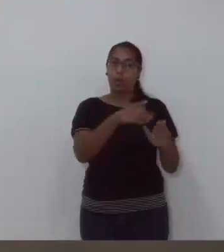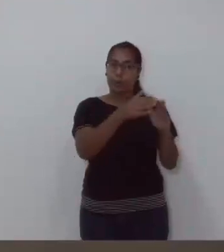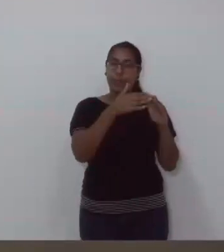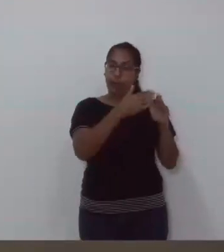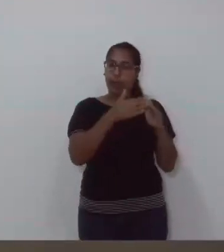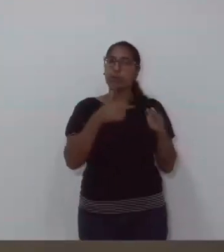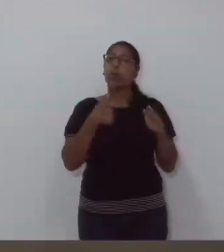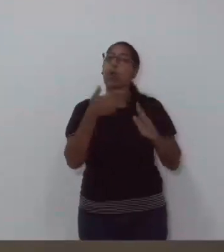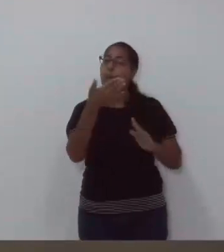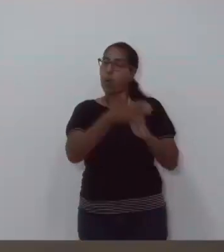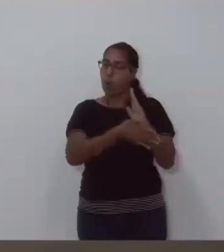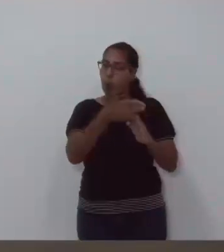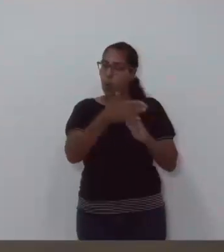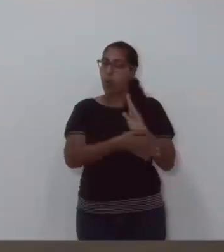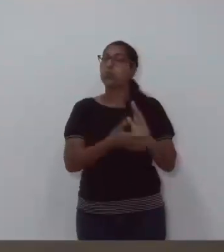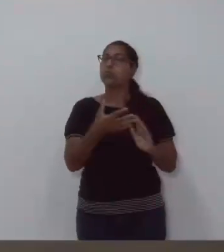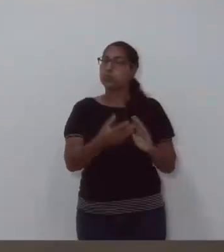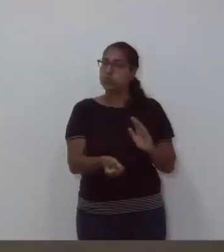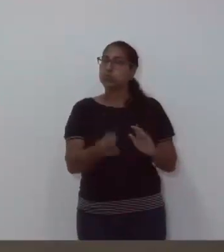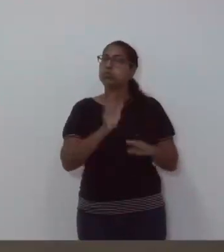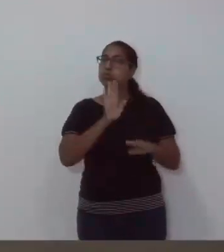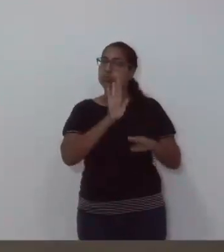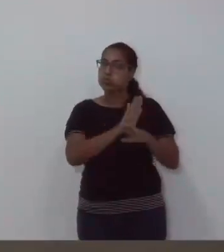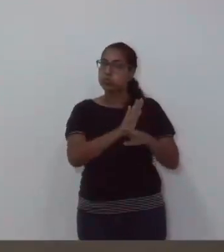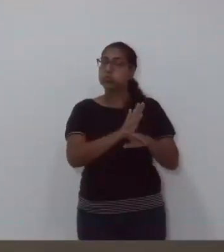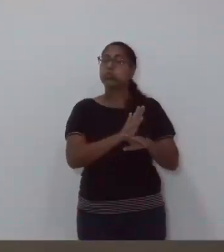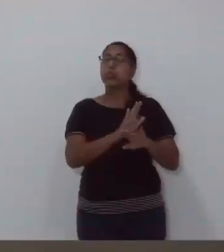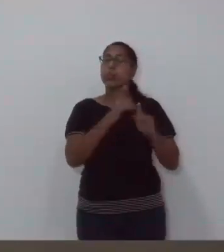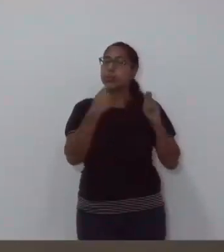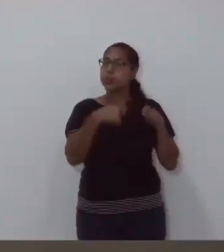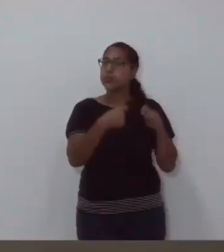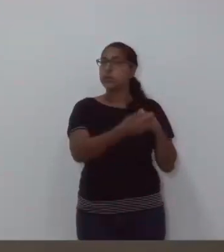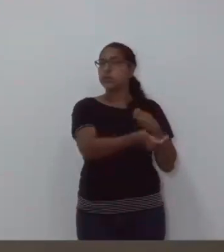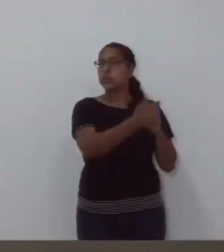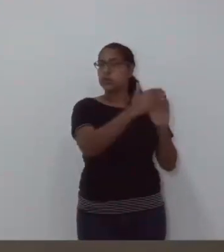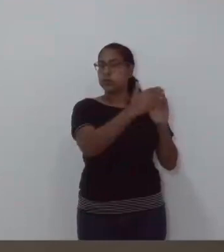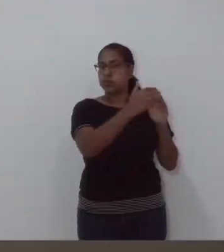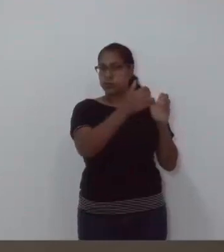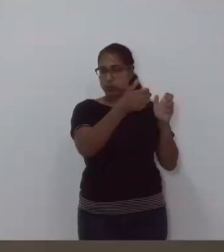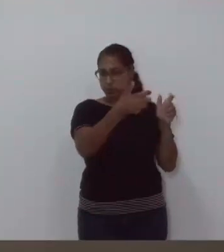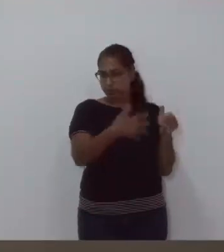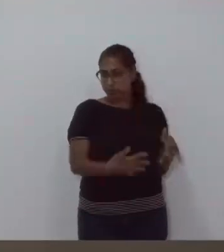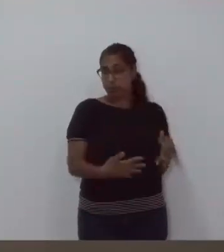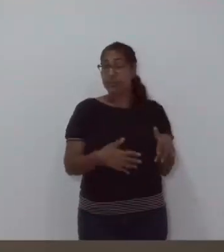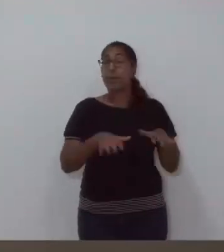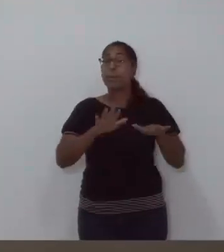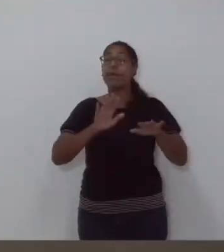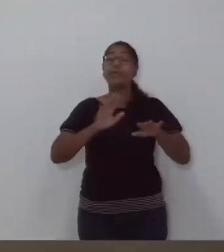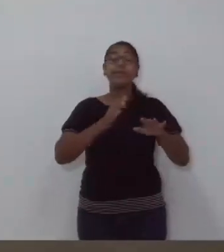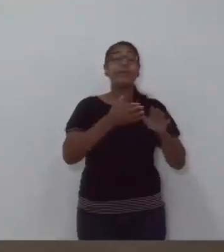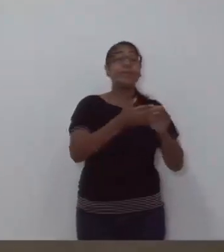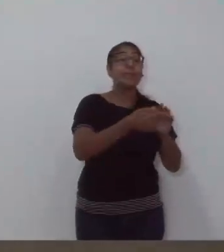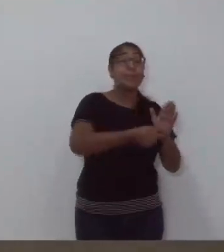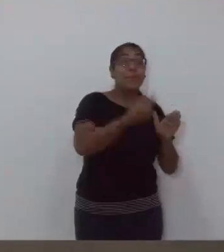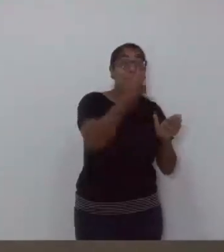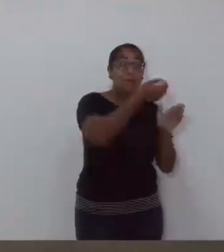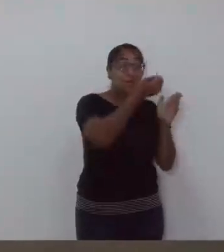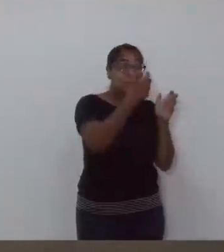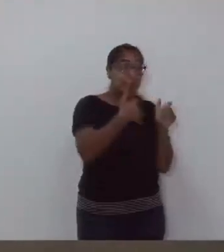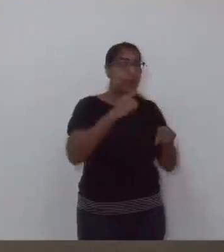ser investigado, tem que ser esclarecido, mas que se faça isso e depois que se mostre efetivamente o resultado. Obrigado.